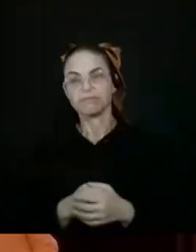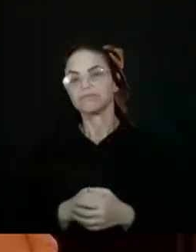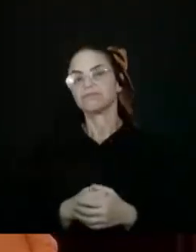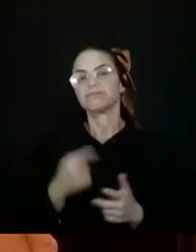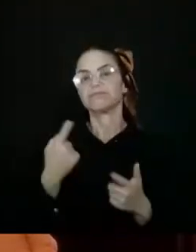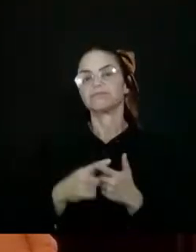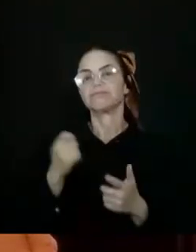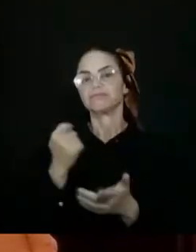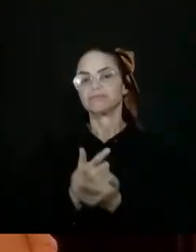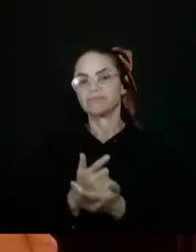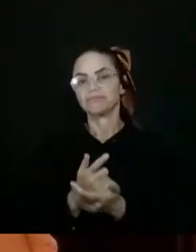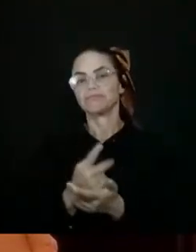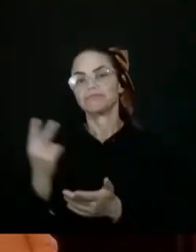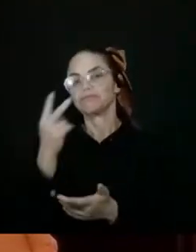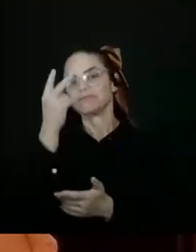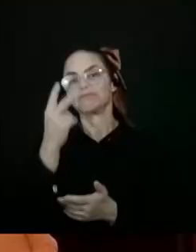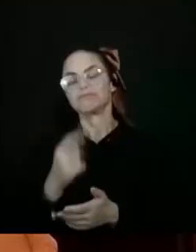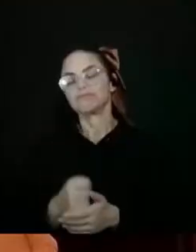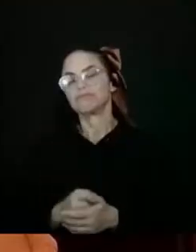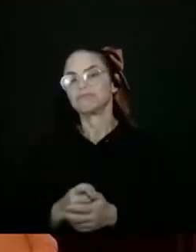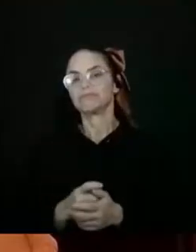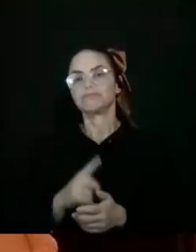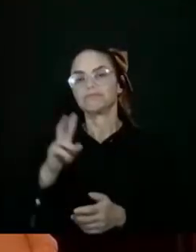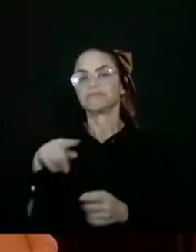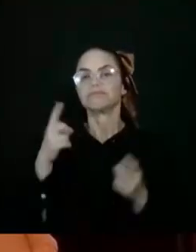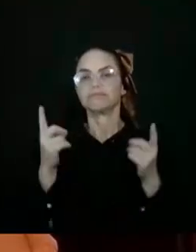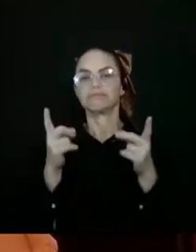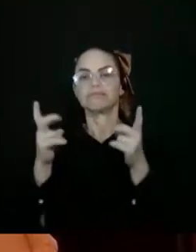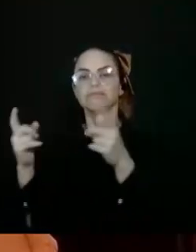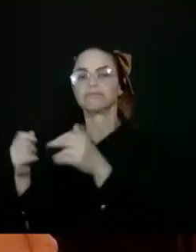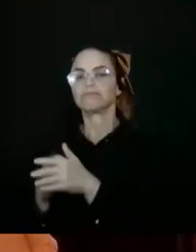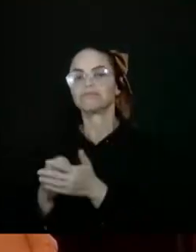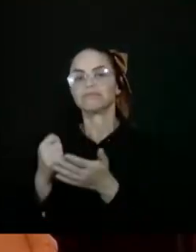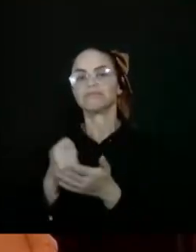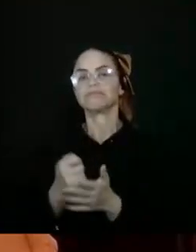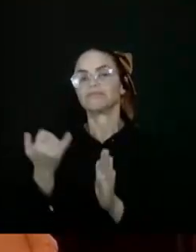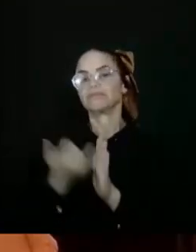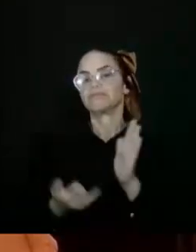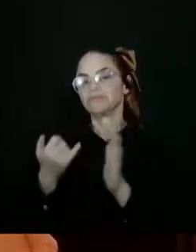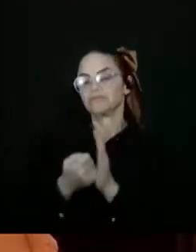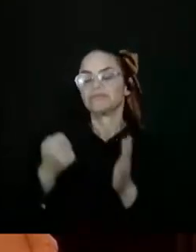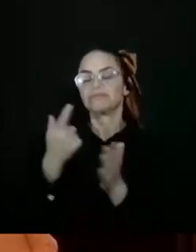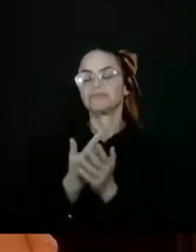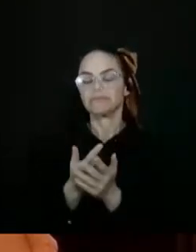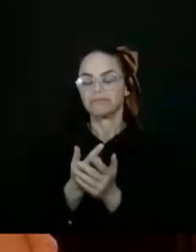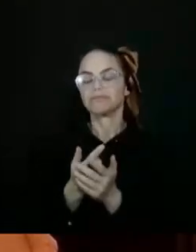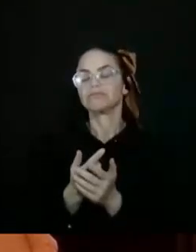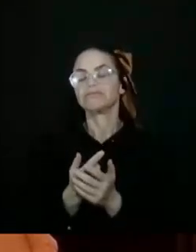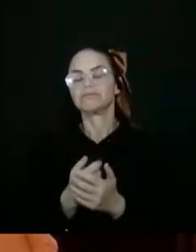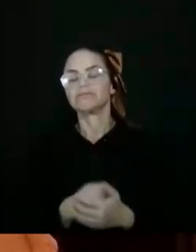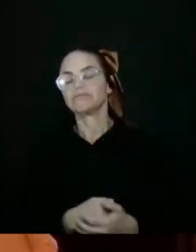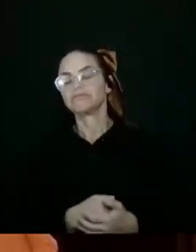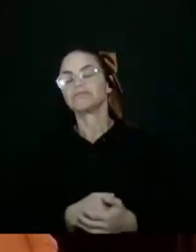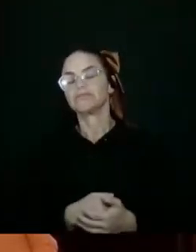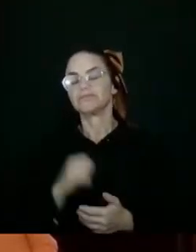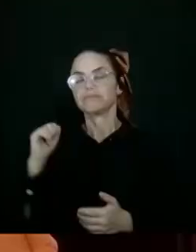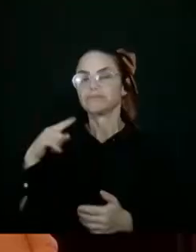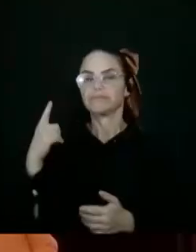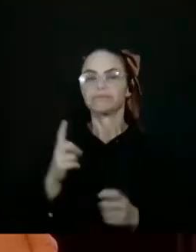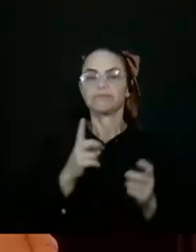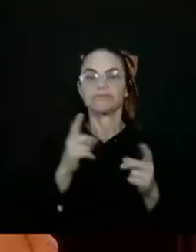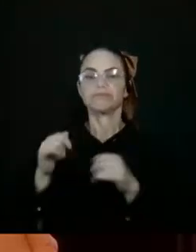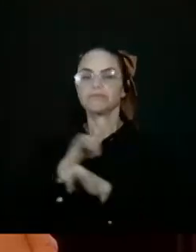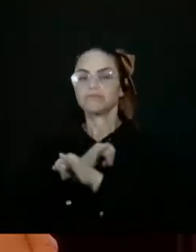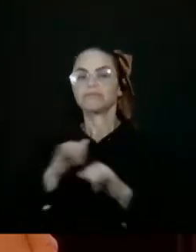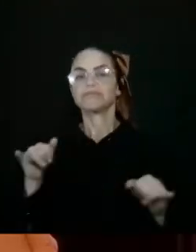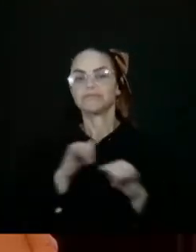valor e vendeu por um valor mais alto, você vai ter imposto de renda a pagar. Então, nesses casos, além de fazer a declaração de imposto de renda, também tem